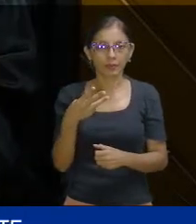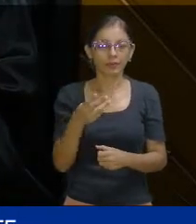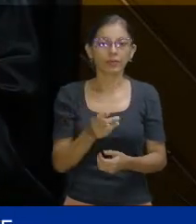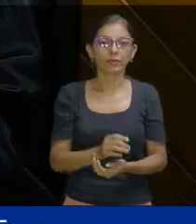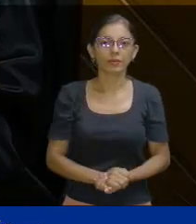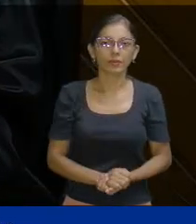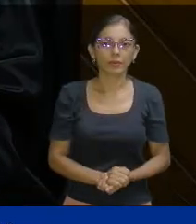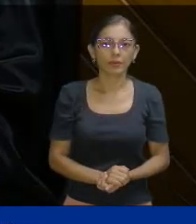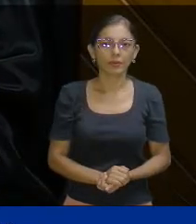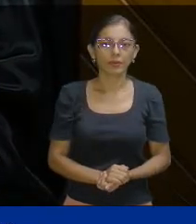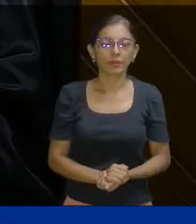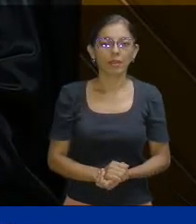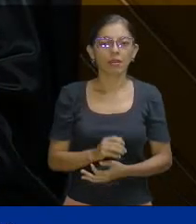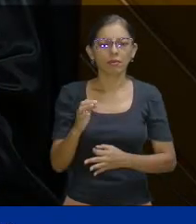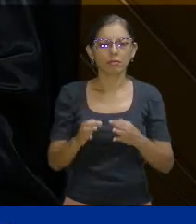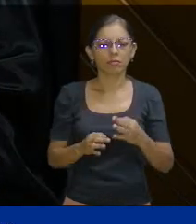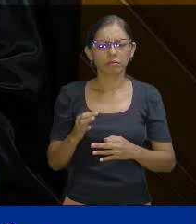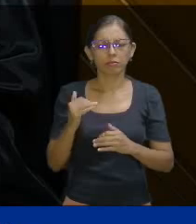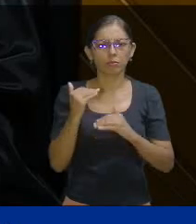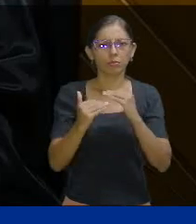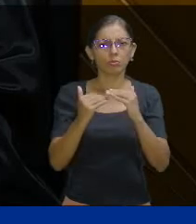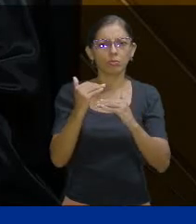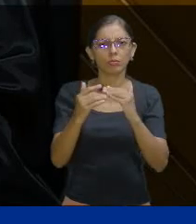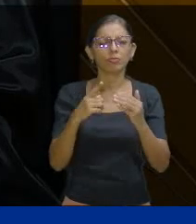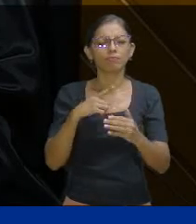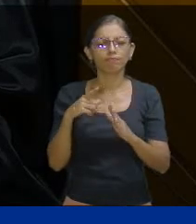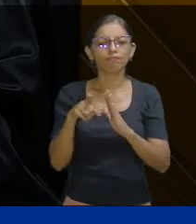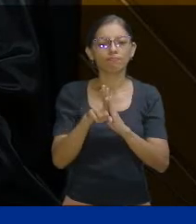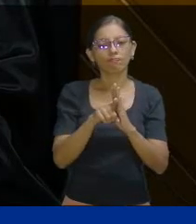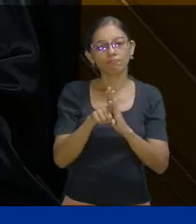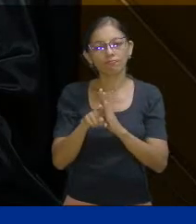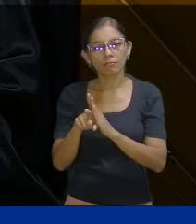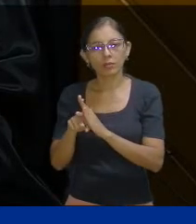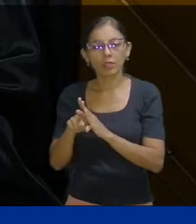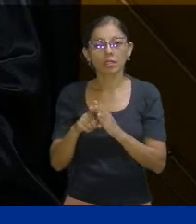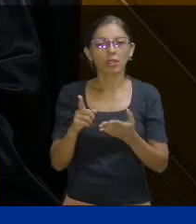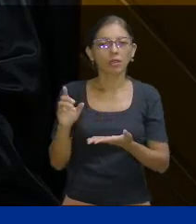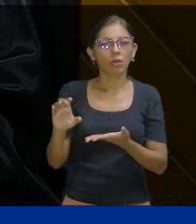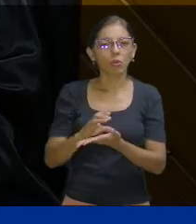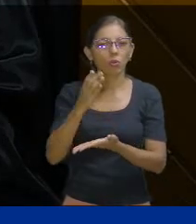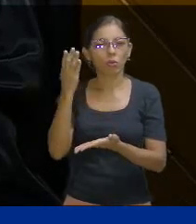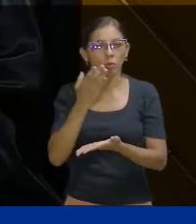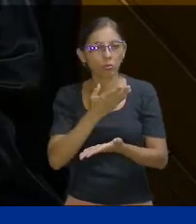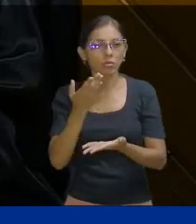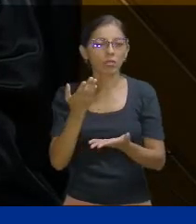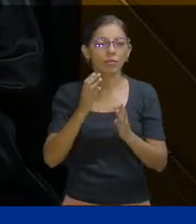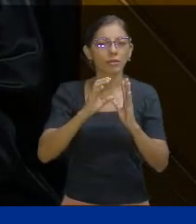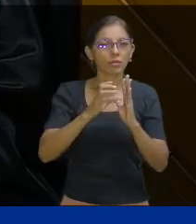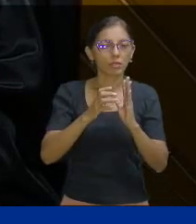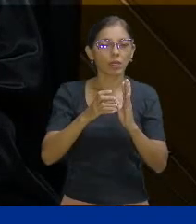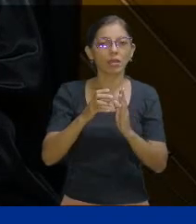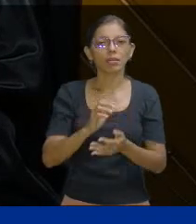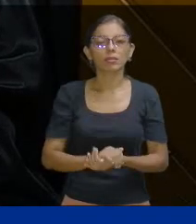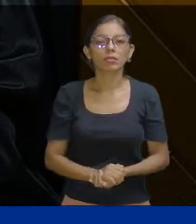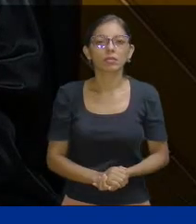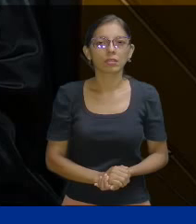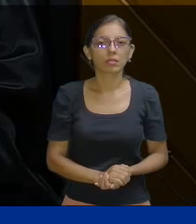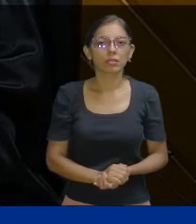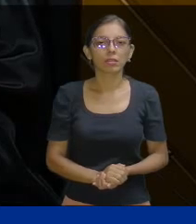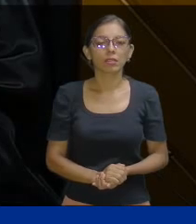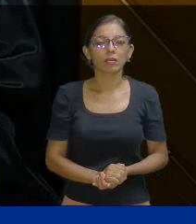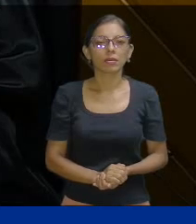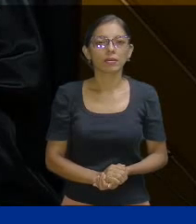Juiz Rivaldo Valente branco, de cabelos parcialmente grisalhos, curtos, curtos laterais. Os óculos de armação escura, nariz afilado,